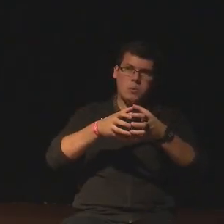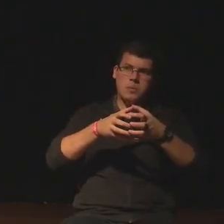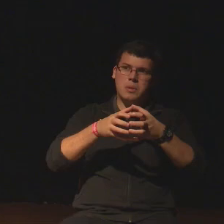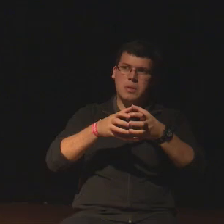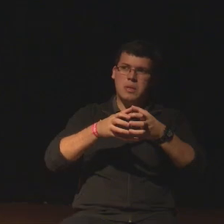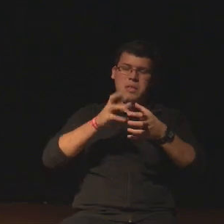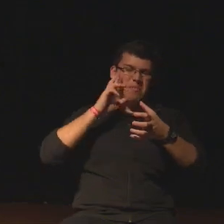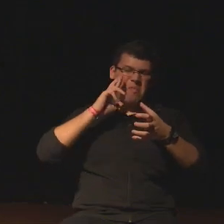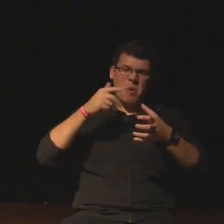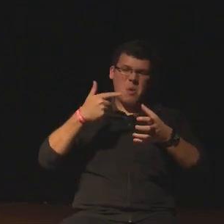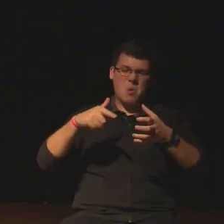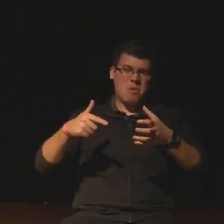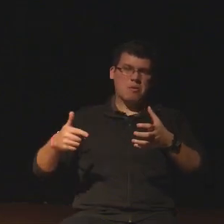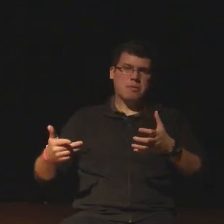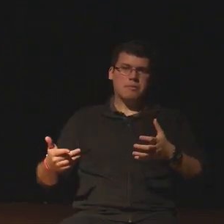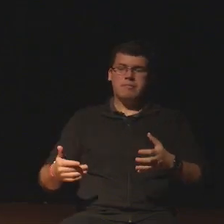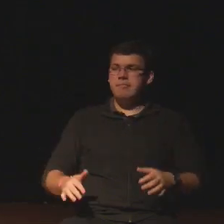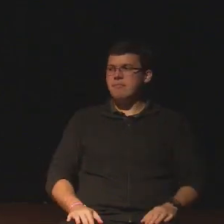vocês.